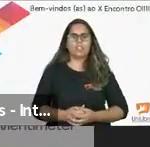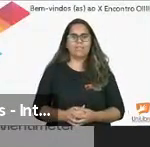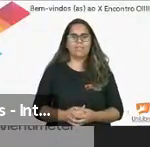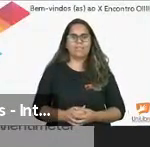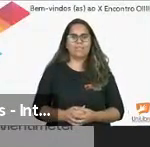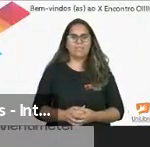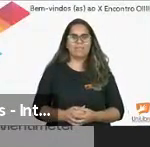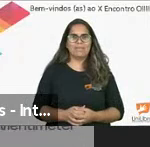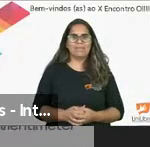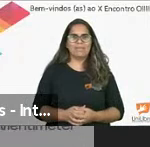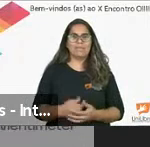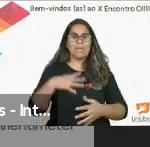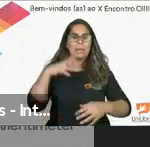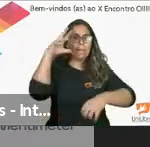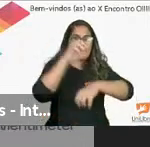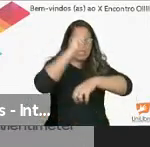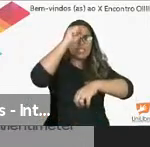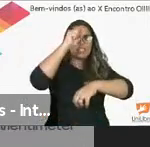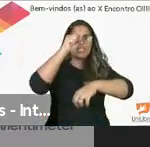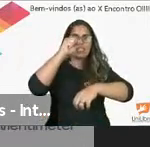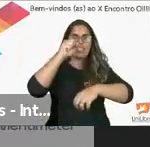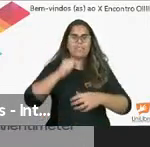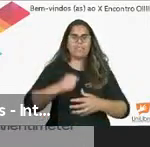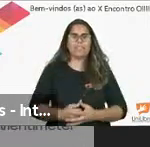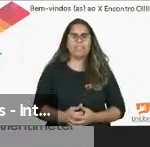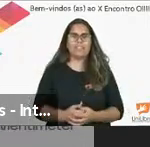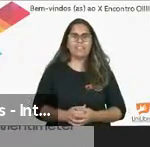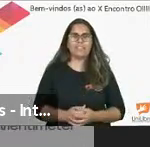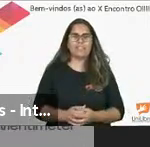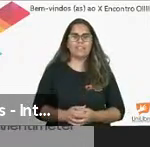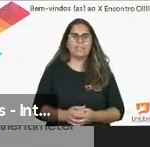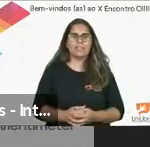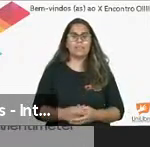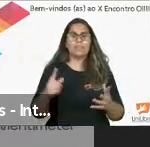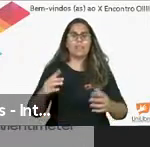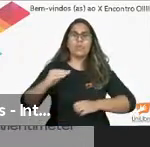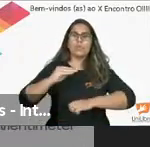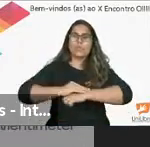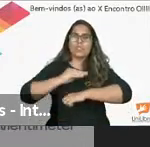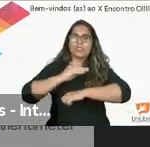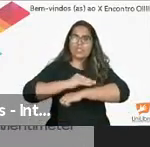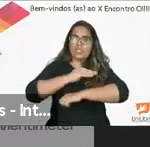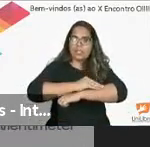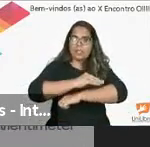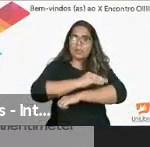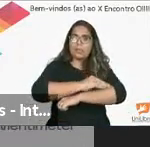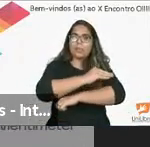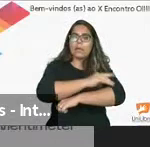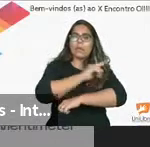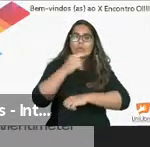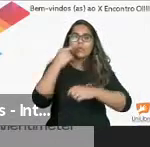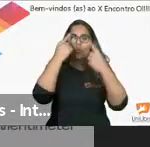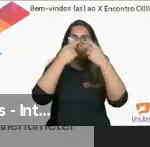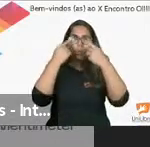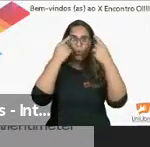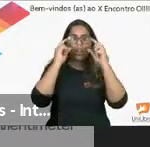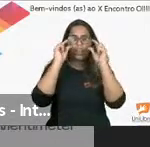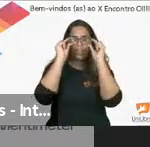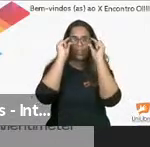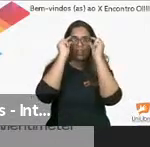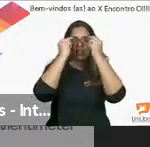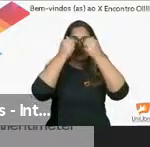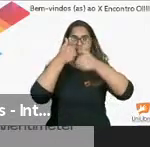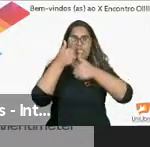e apanha, captura. Agora, um sapo que o seu globo ocular foi girado 180